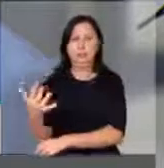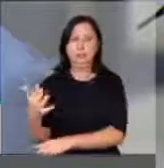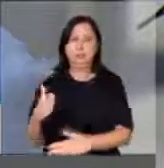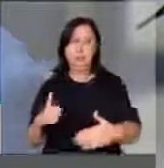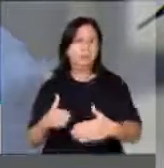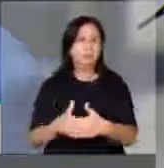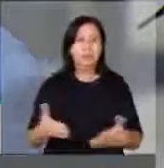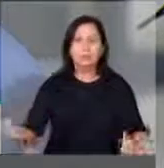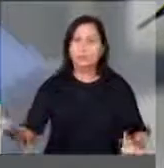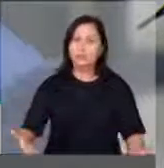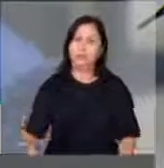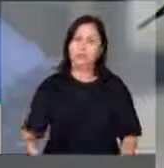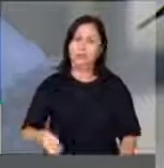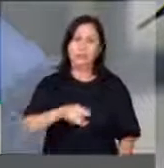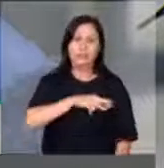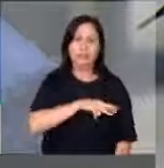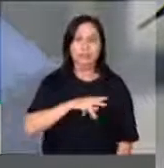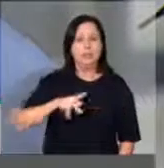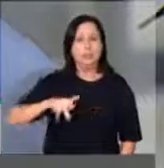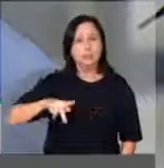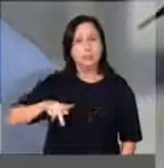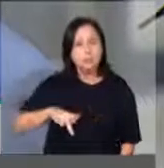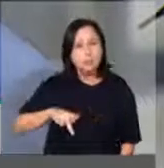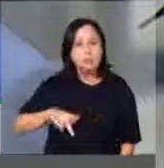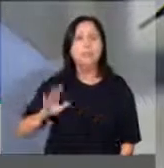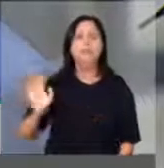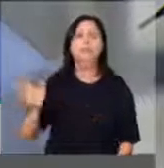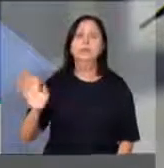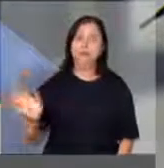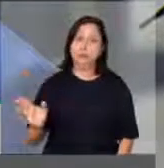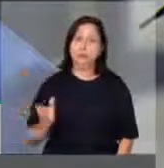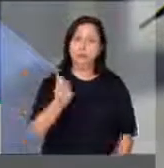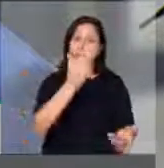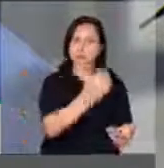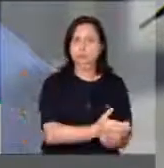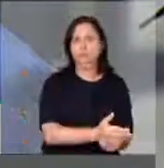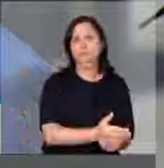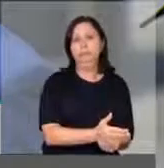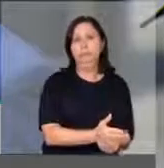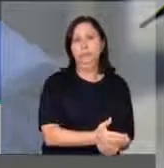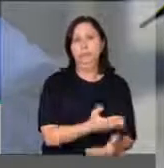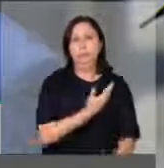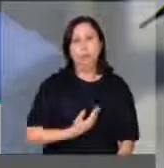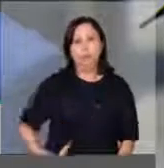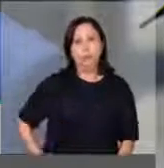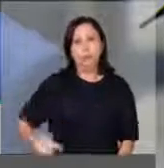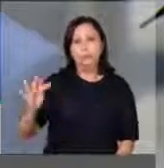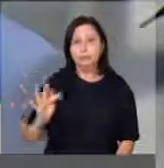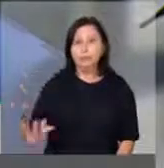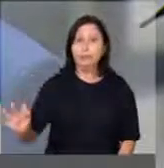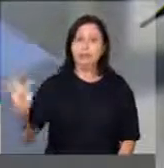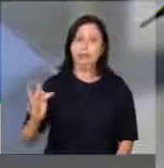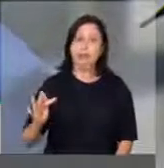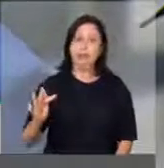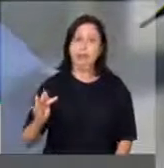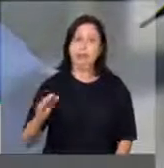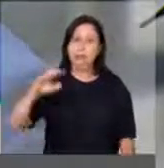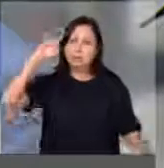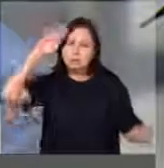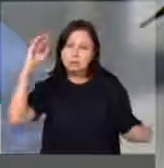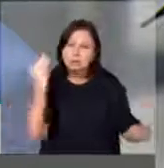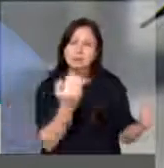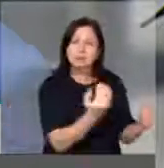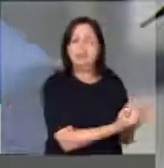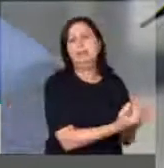com uma representação para que o governo federal cumprisse com seu papel de regulamentar. Infelizmente, até